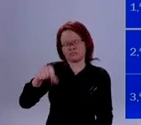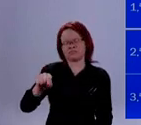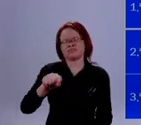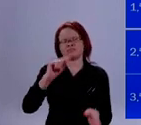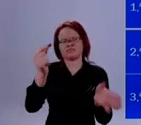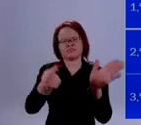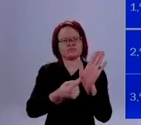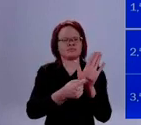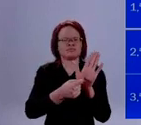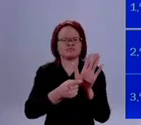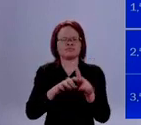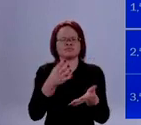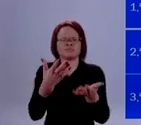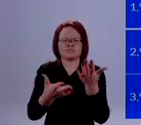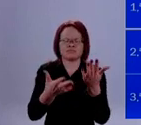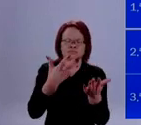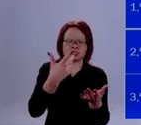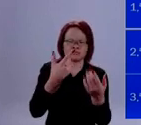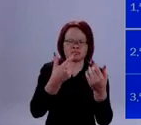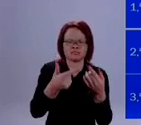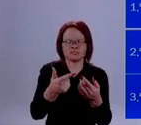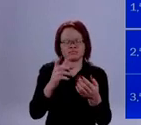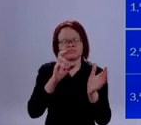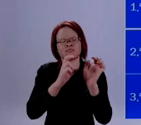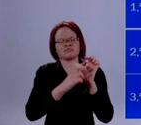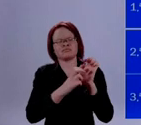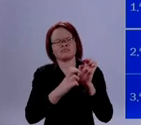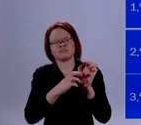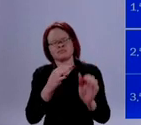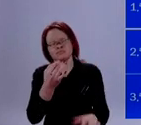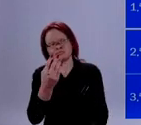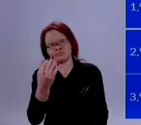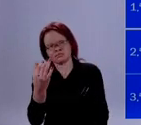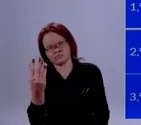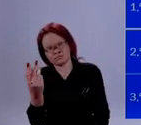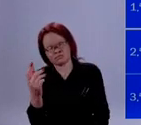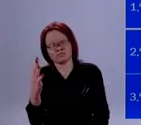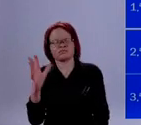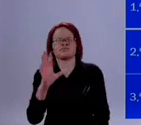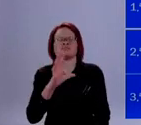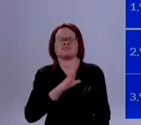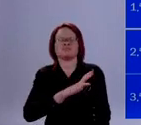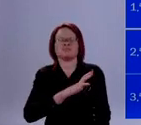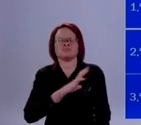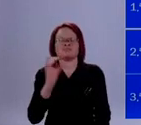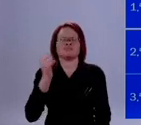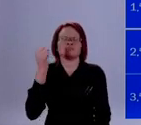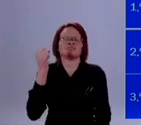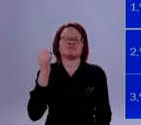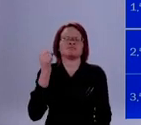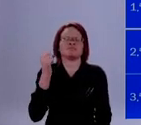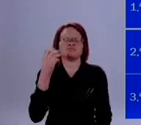a que se referem varia de acordo com o gênero e o número da coisa Possuída